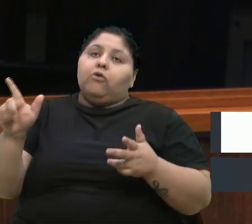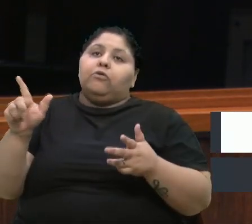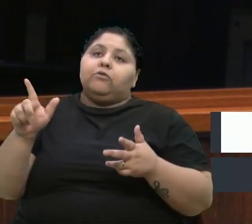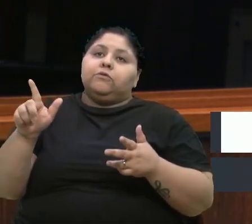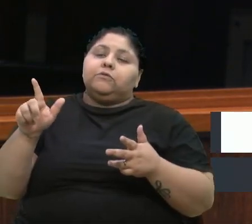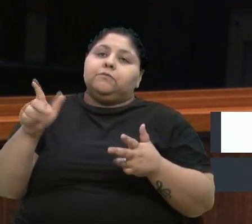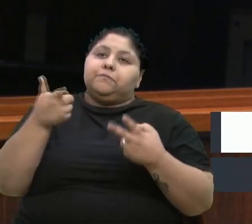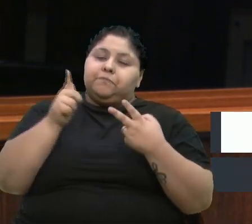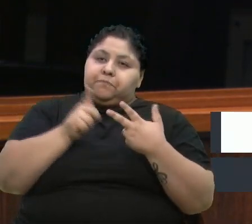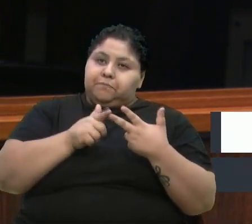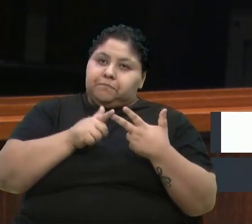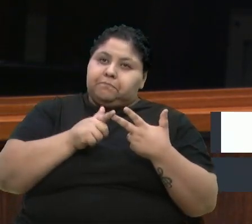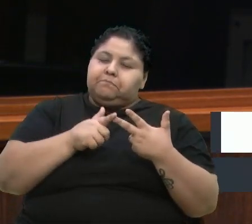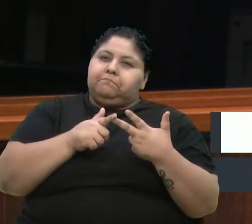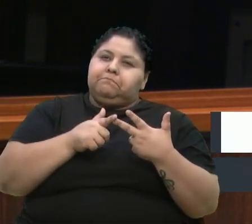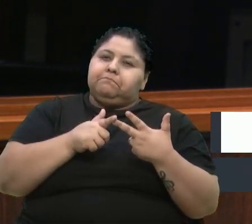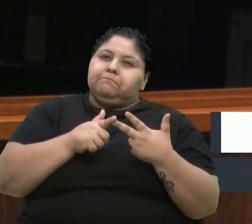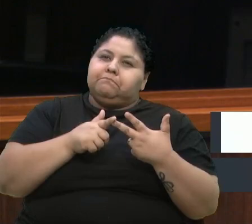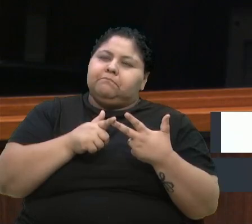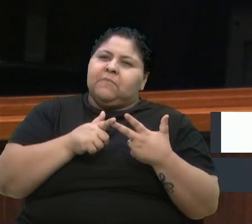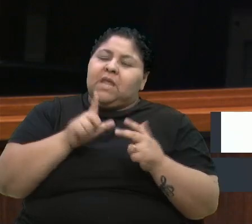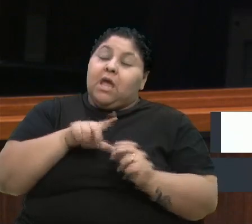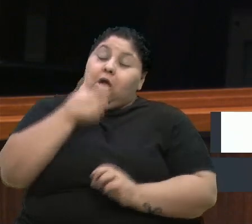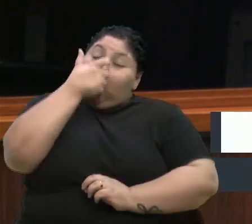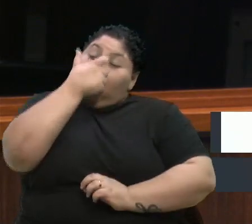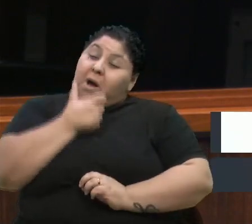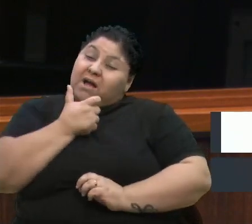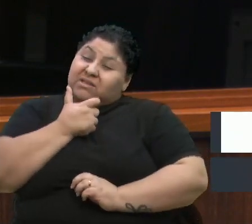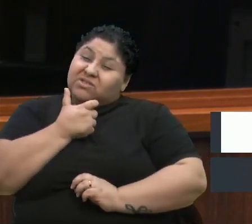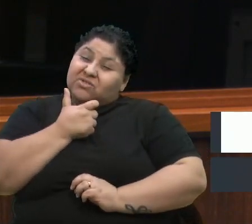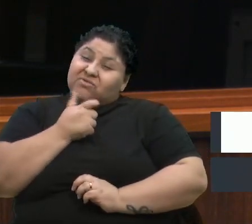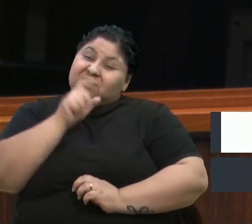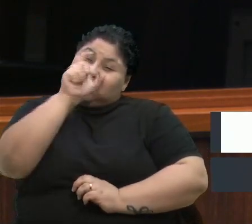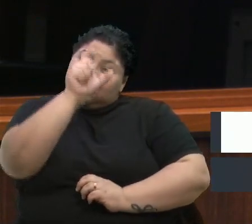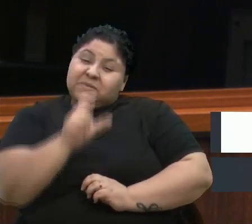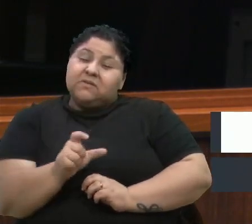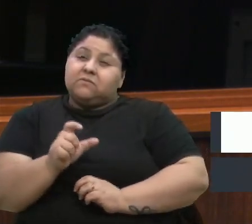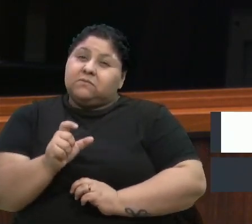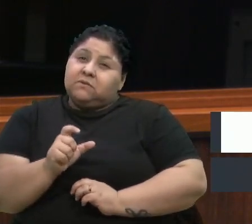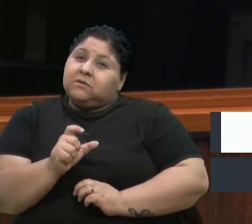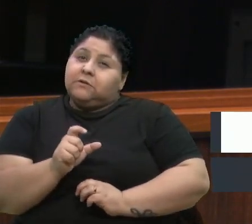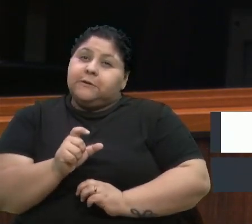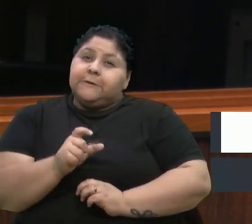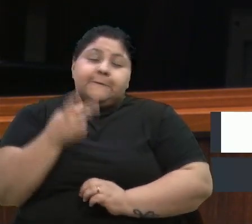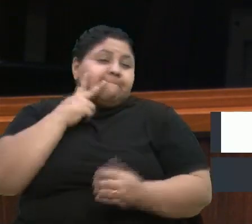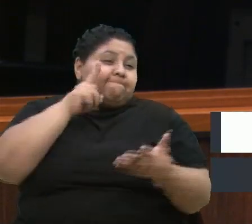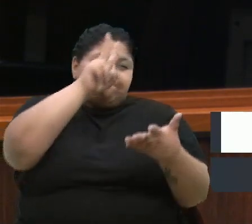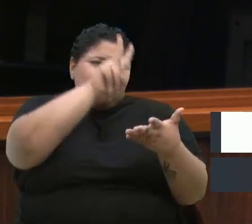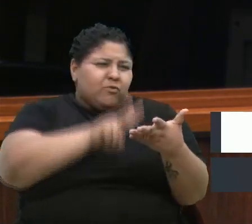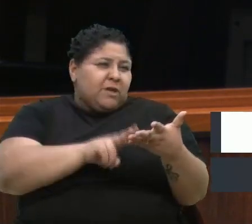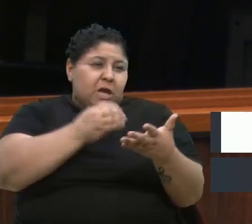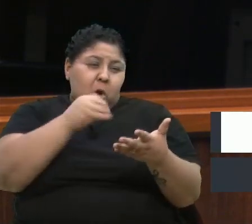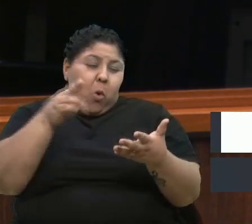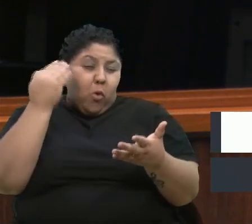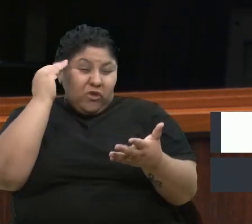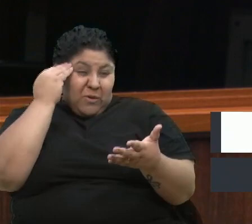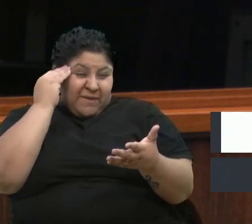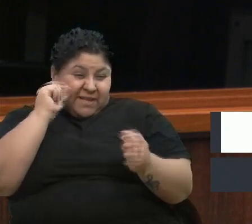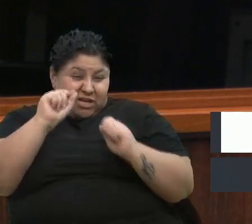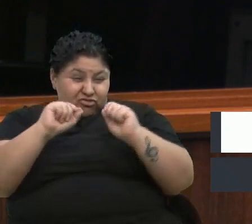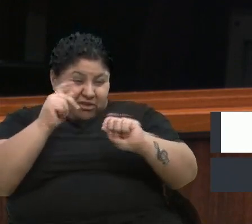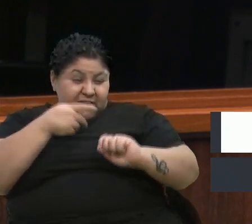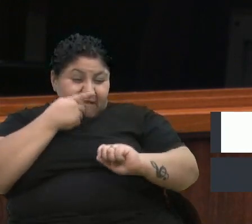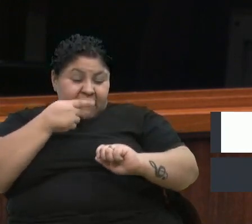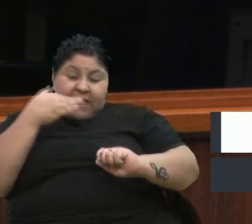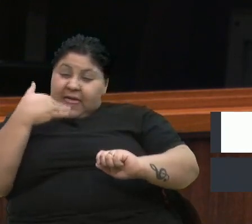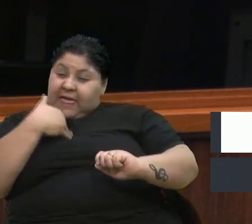minutos que me restam, que eu queria colocar, porque me parece que as pessoas não leem ou não entendem o que está dito.